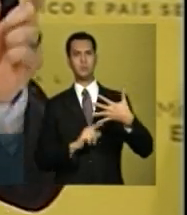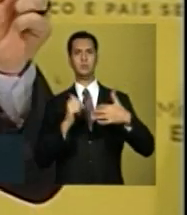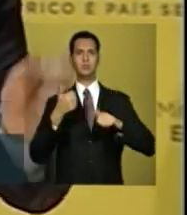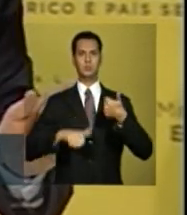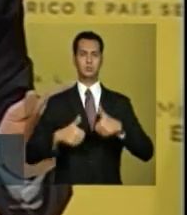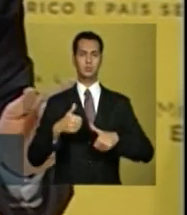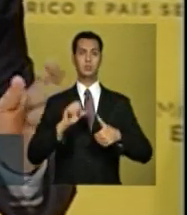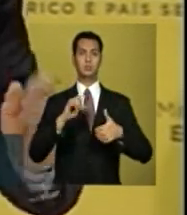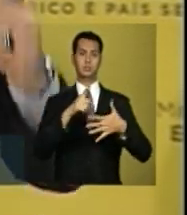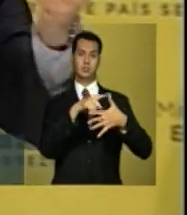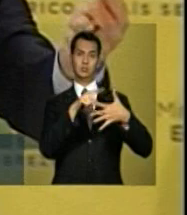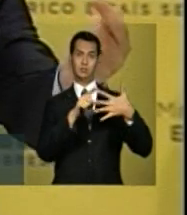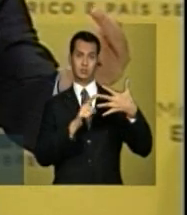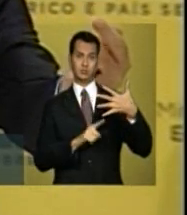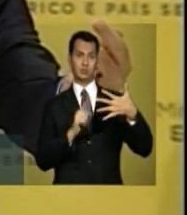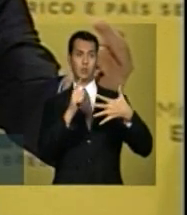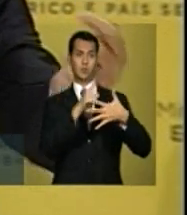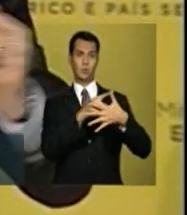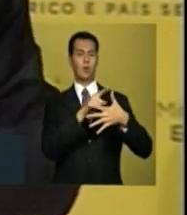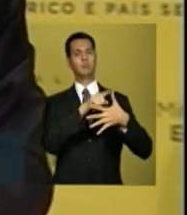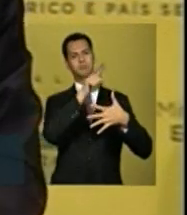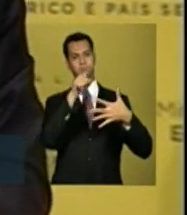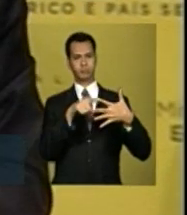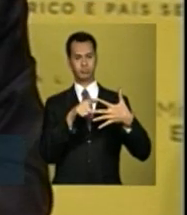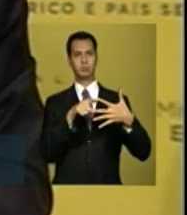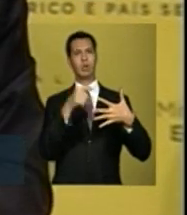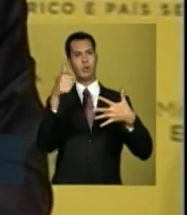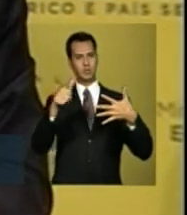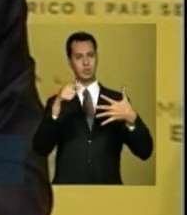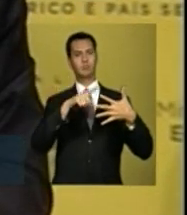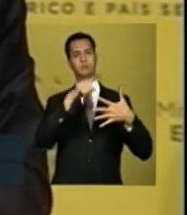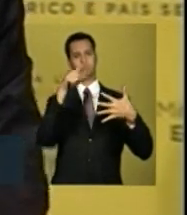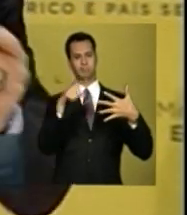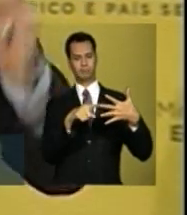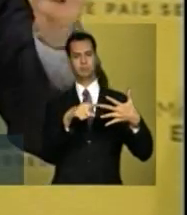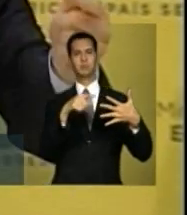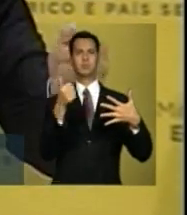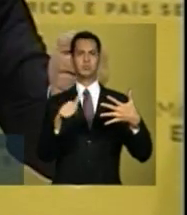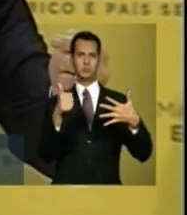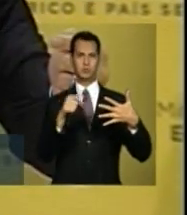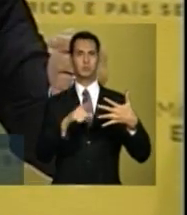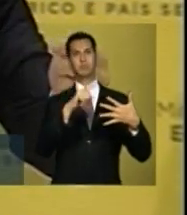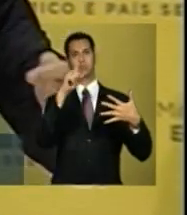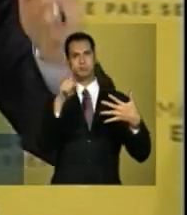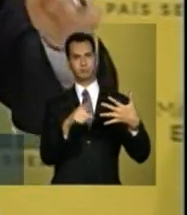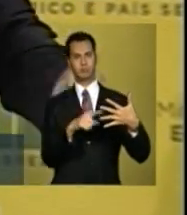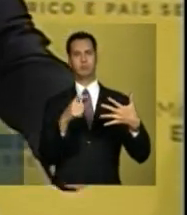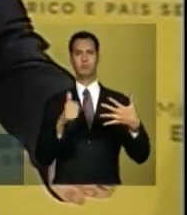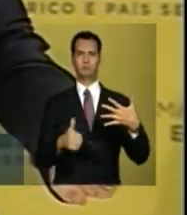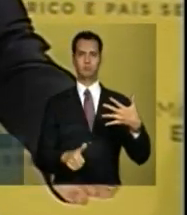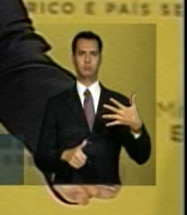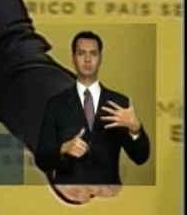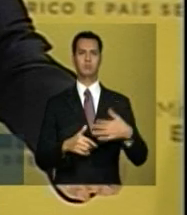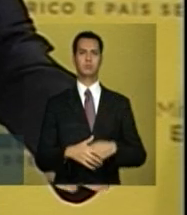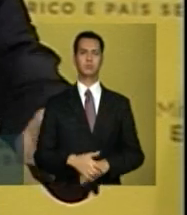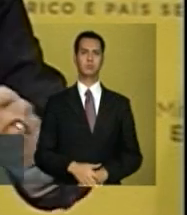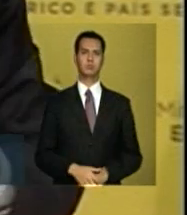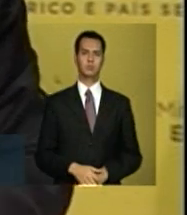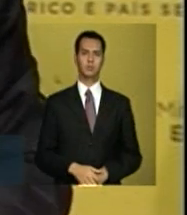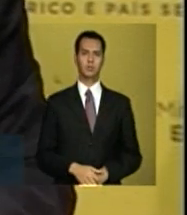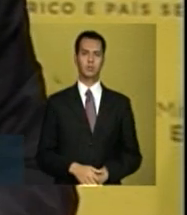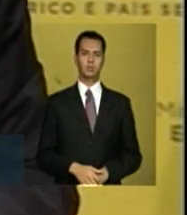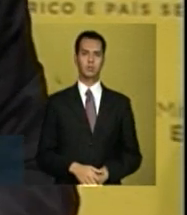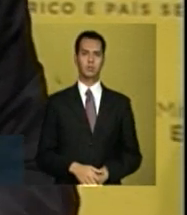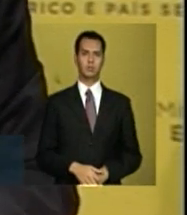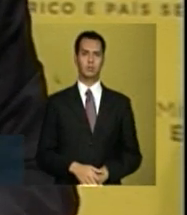dispersão Em um nível vai para um terceiro analista verificar e se permanecer a dispersão vai pra banca também